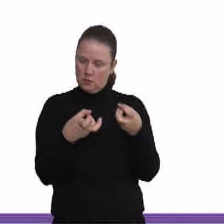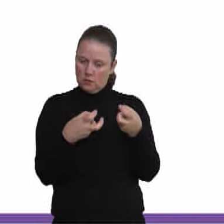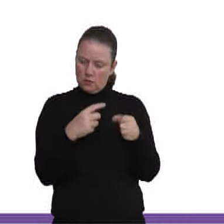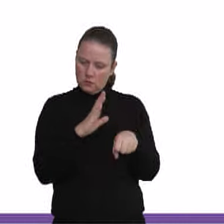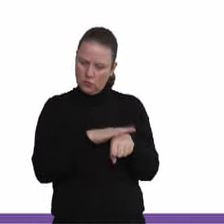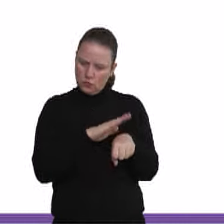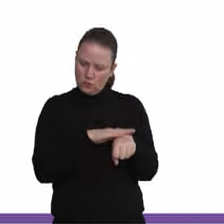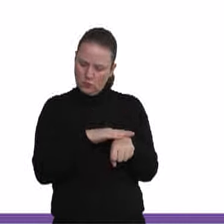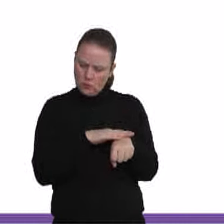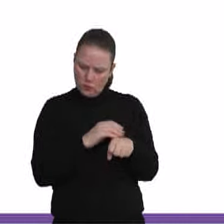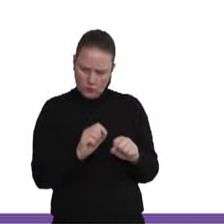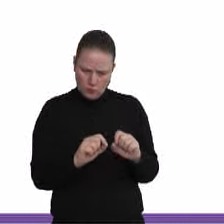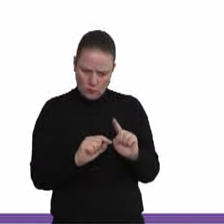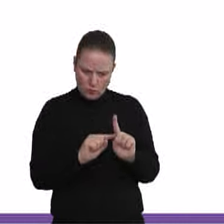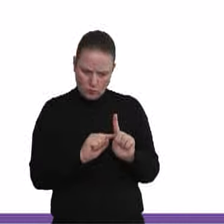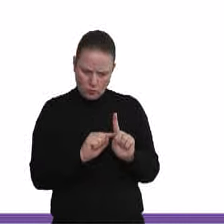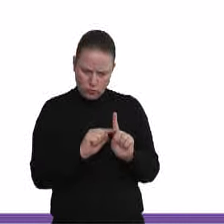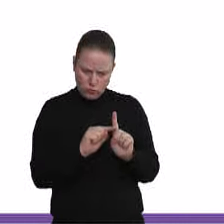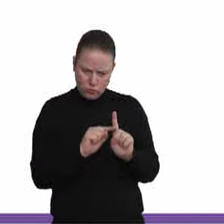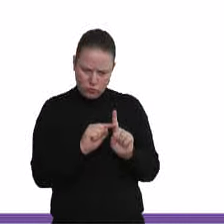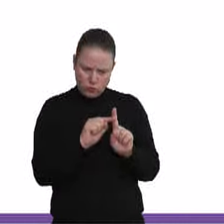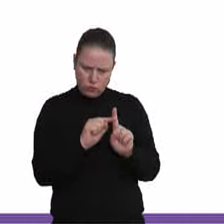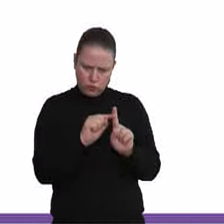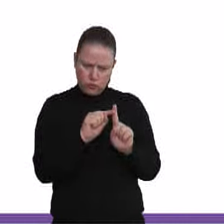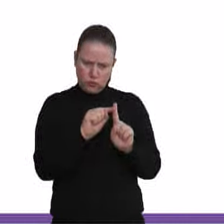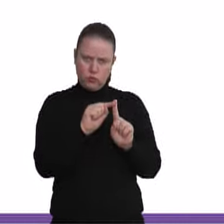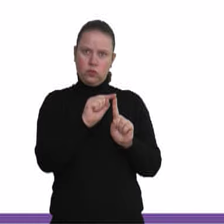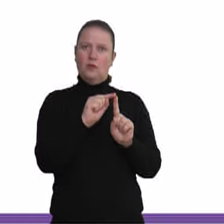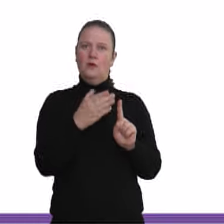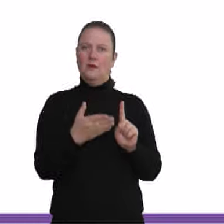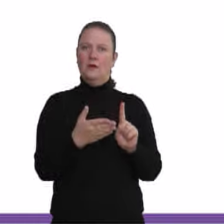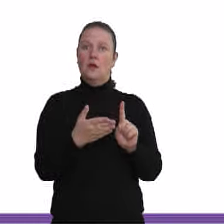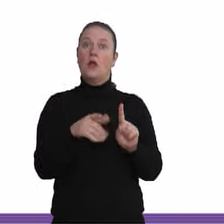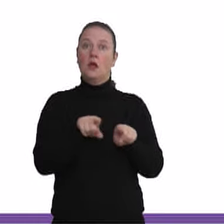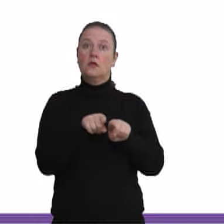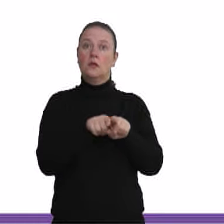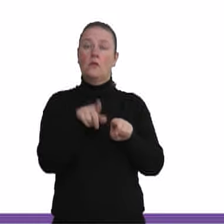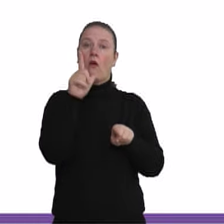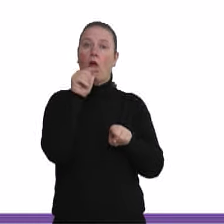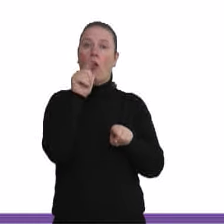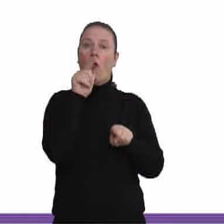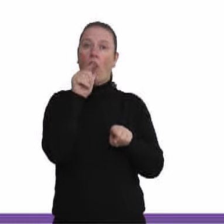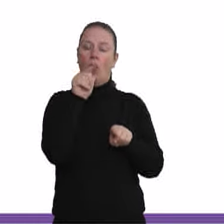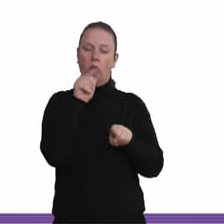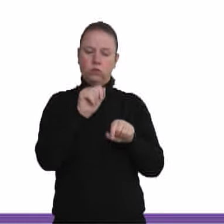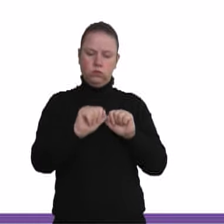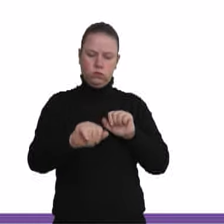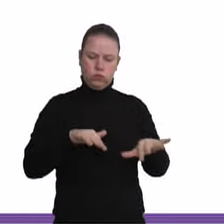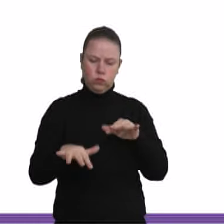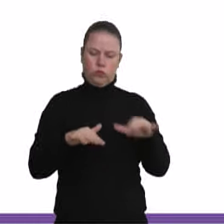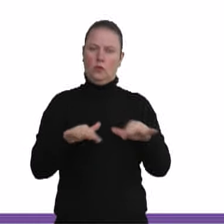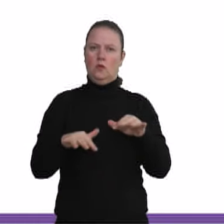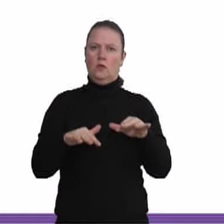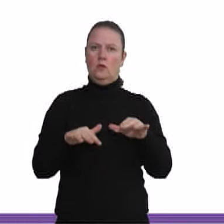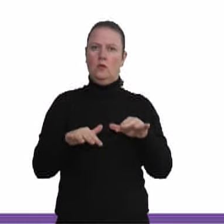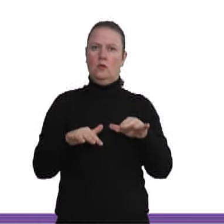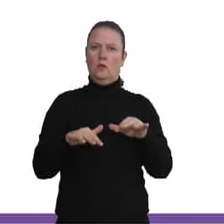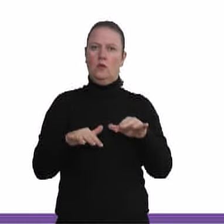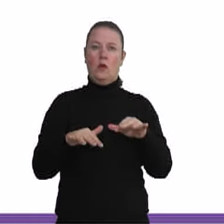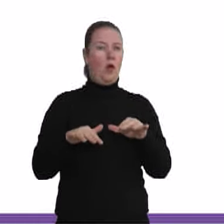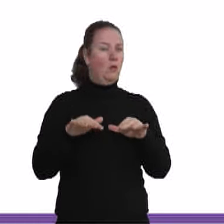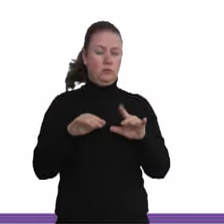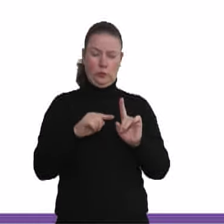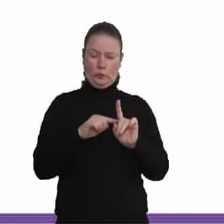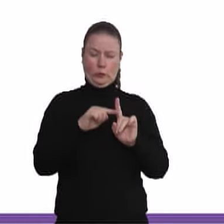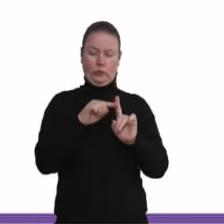que ela está na chama, você percebe que a superfície da água começa a se movimentar. Isso é por quê? Porque você tem uma intensidade muito ampla de calor